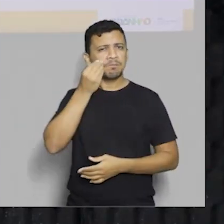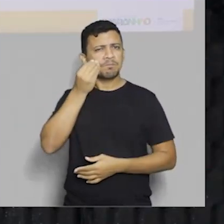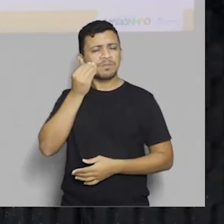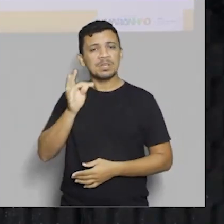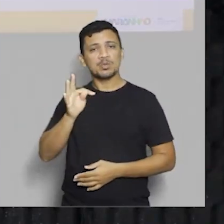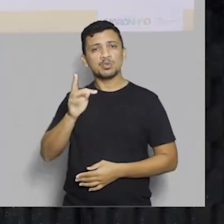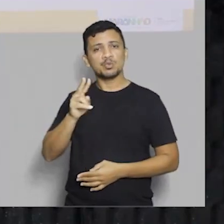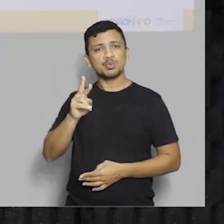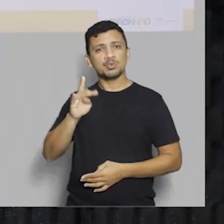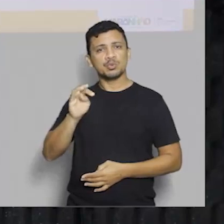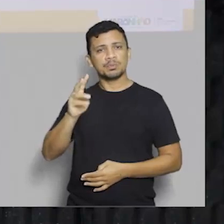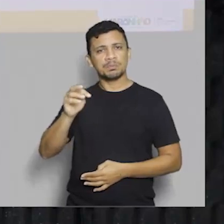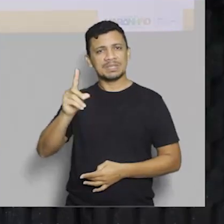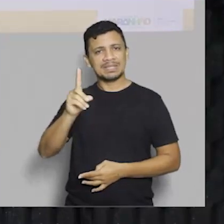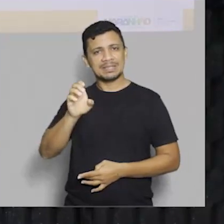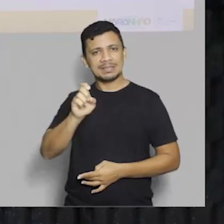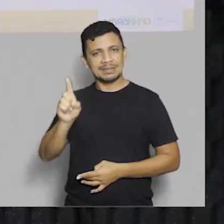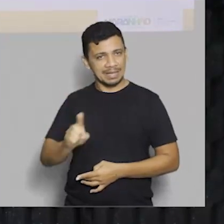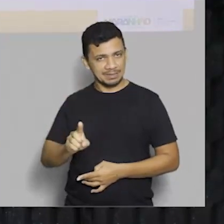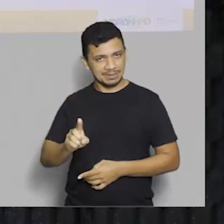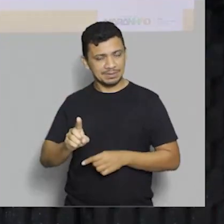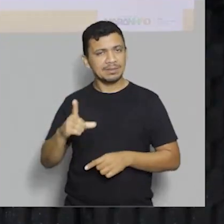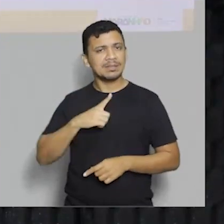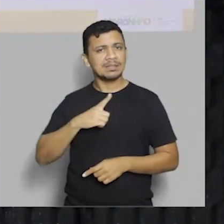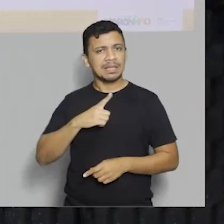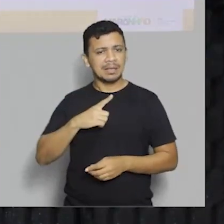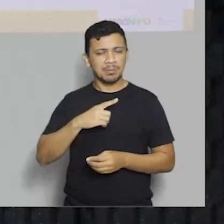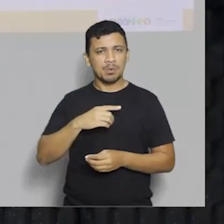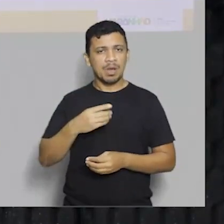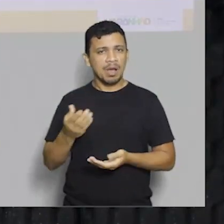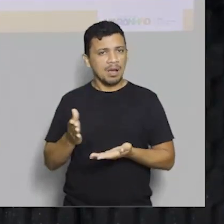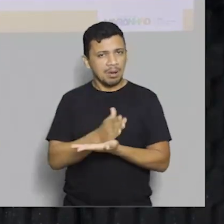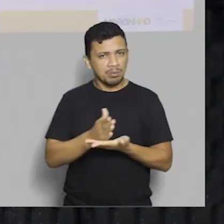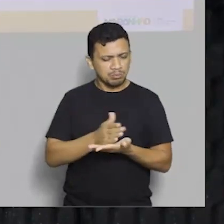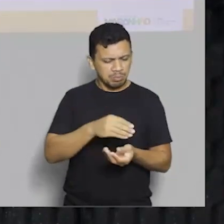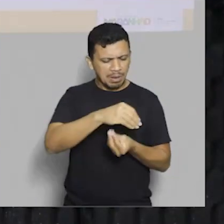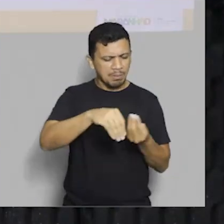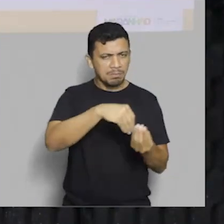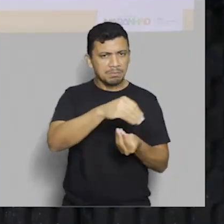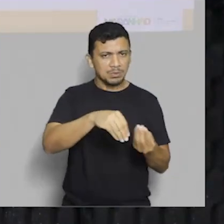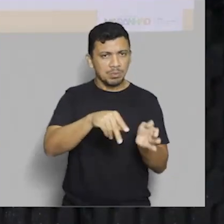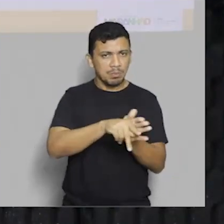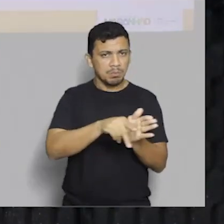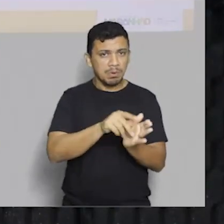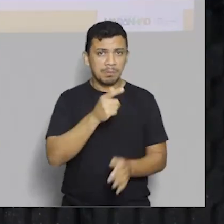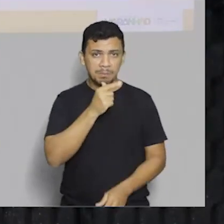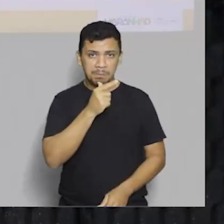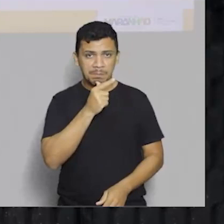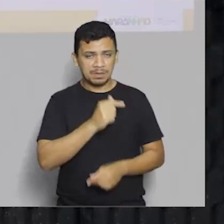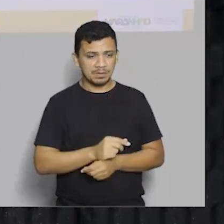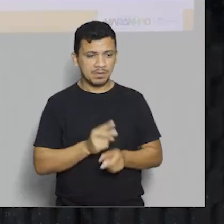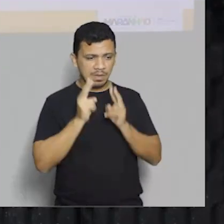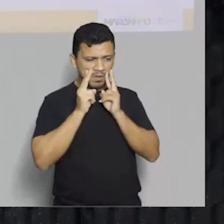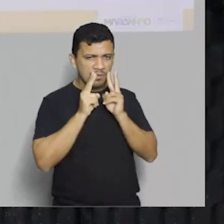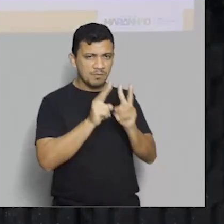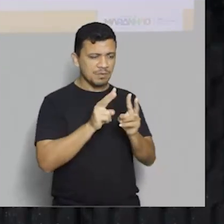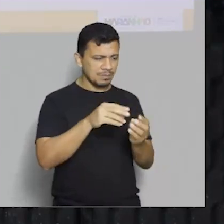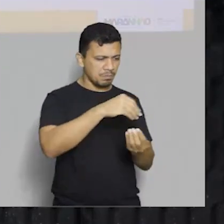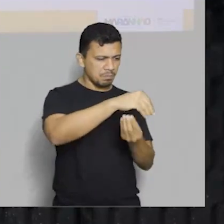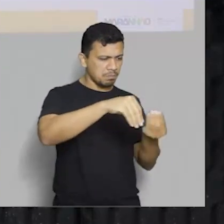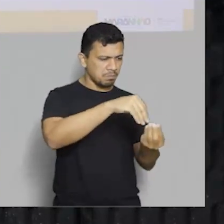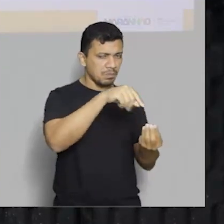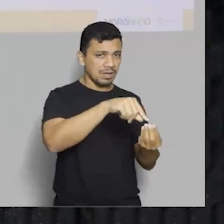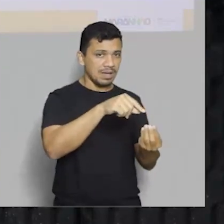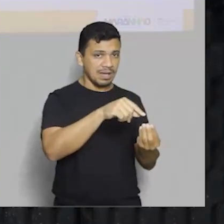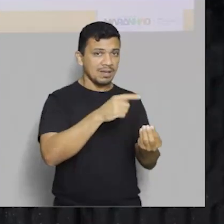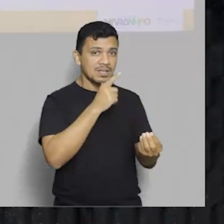solução aquosa, né? Turbidez, né, turvo, se você está olhando um líquido, né,